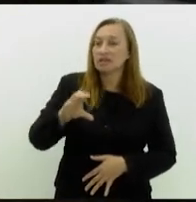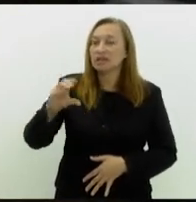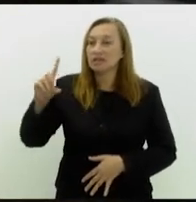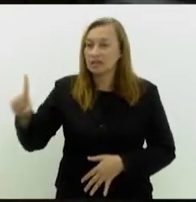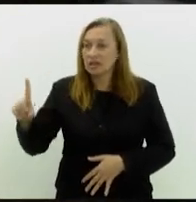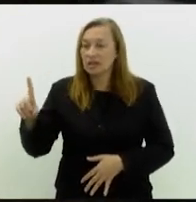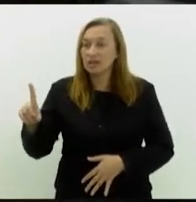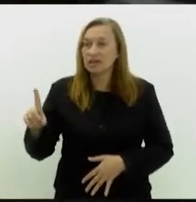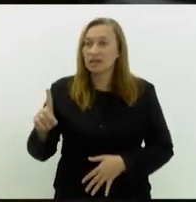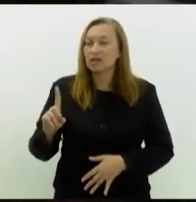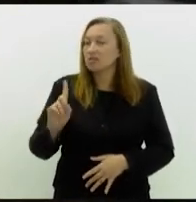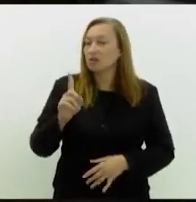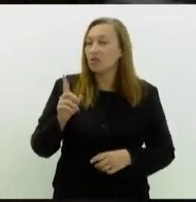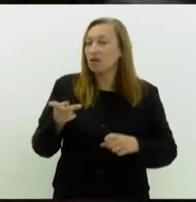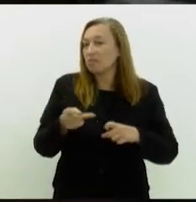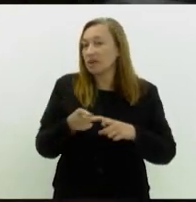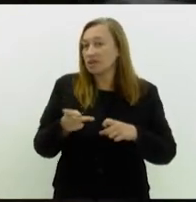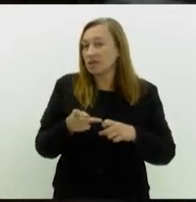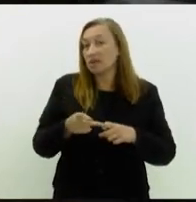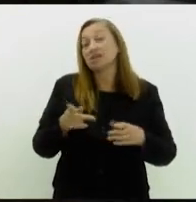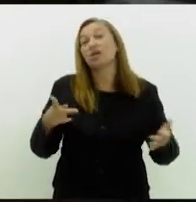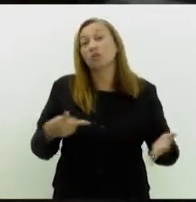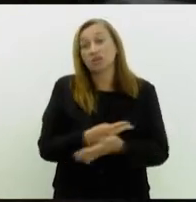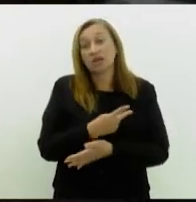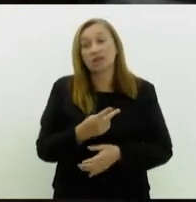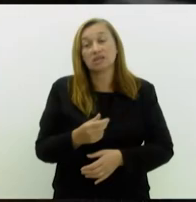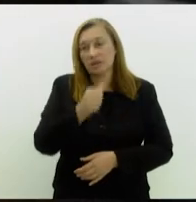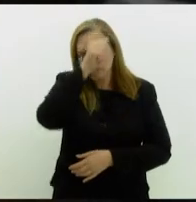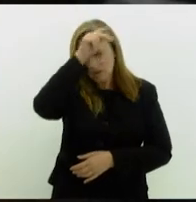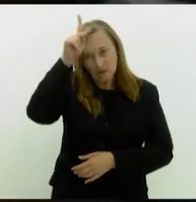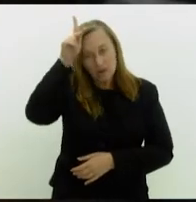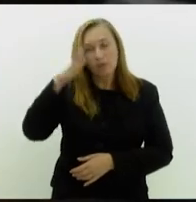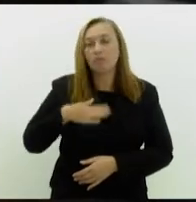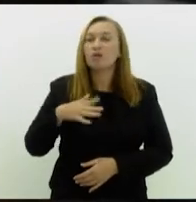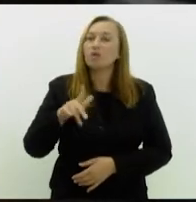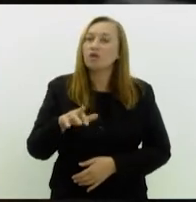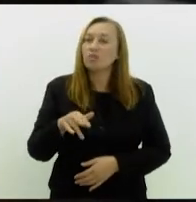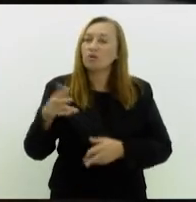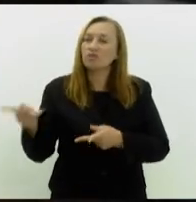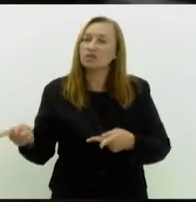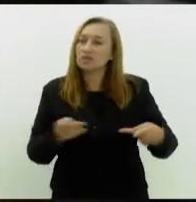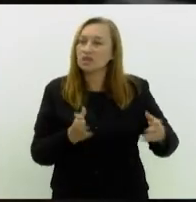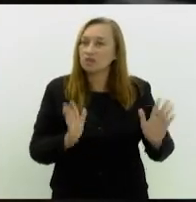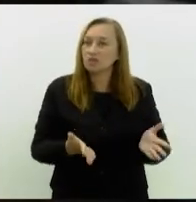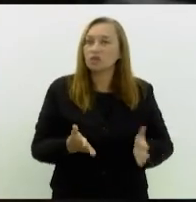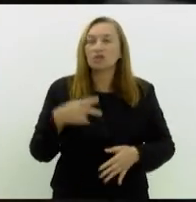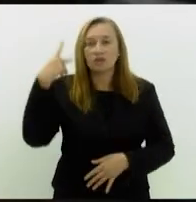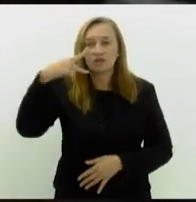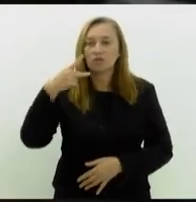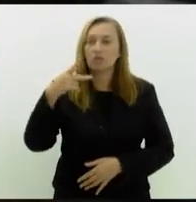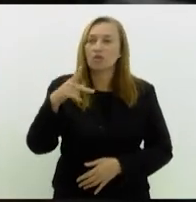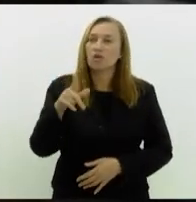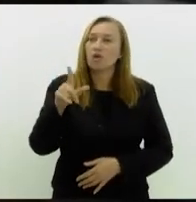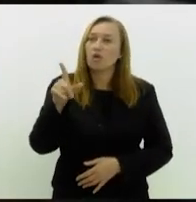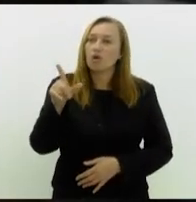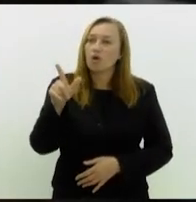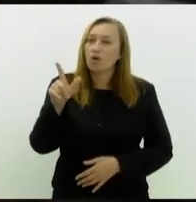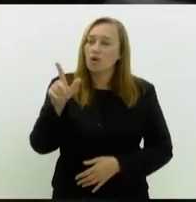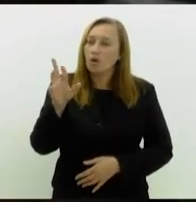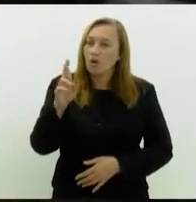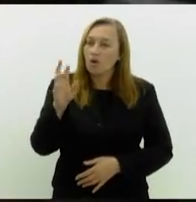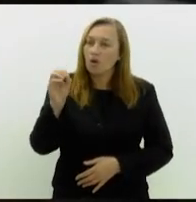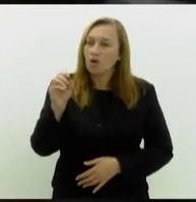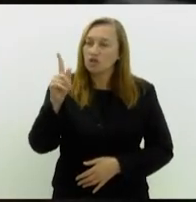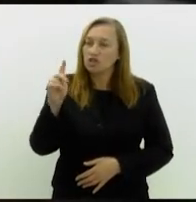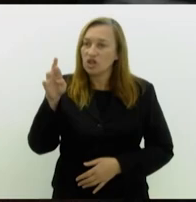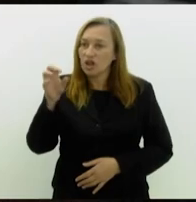infelizmente isso tem sido recorrente na prefeitura o meu irmão que tá aqui hoje nos visitando Vereador Rogério Amorim apresentou essa lei na